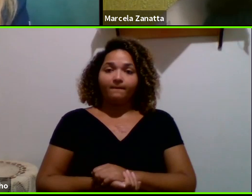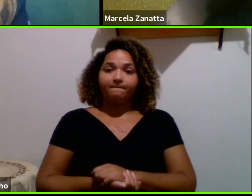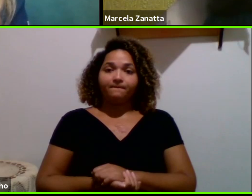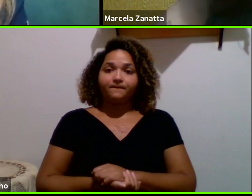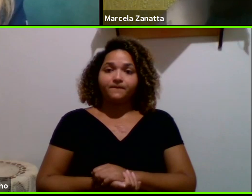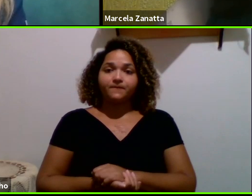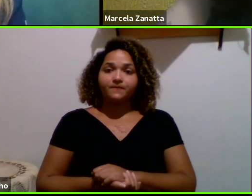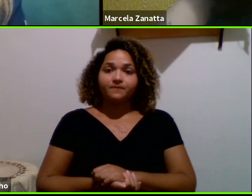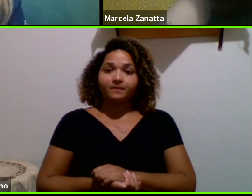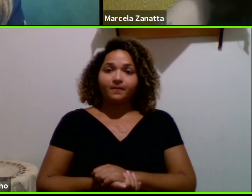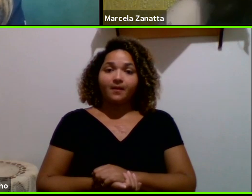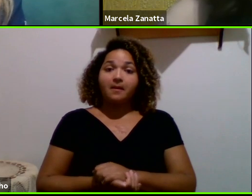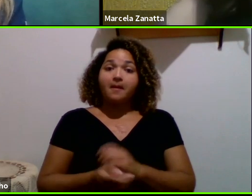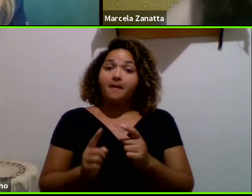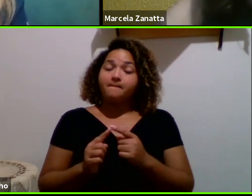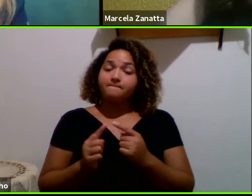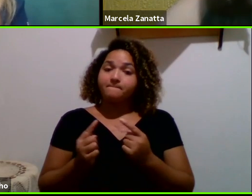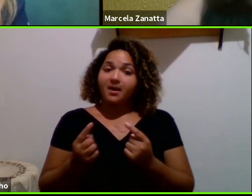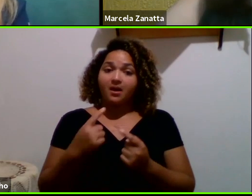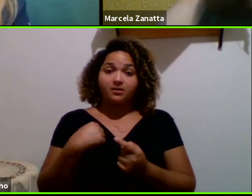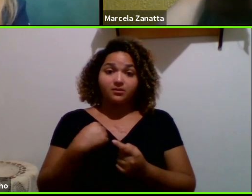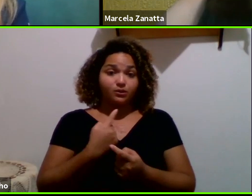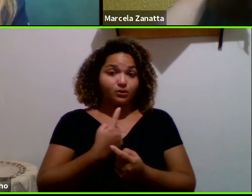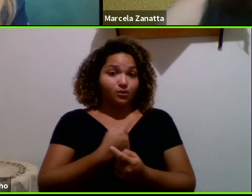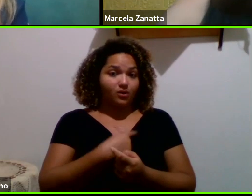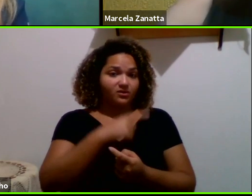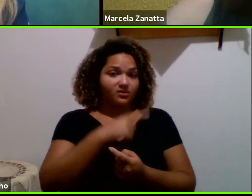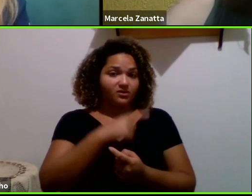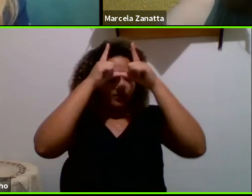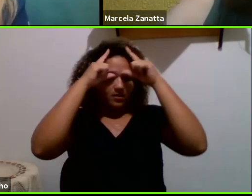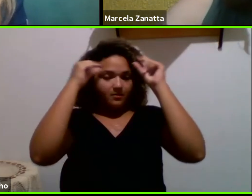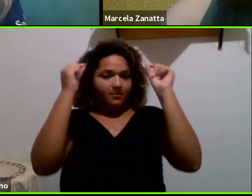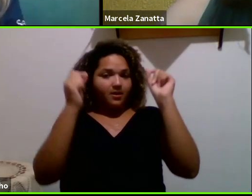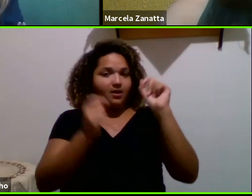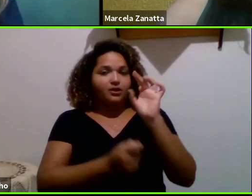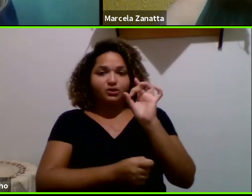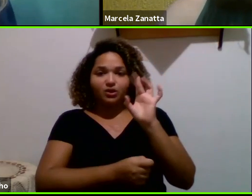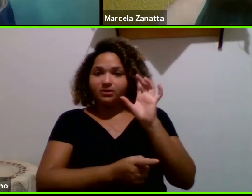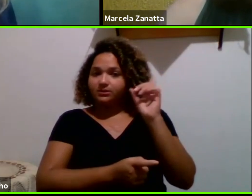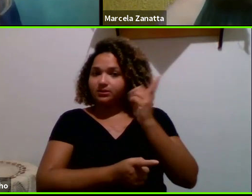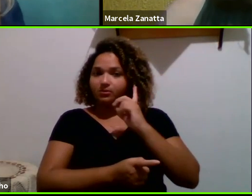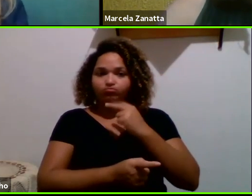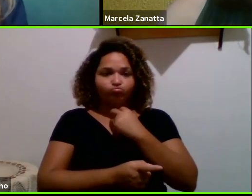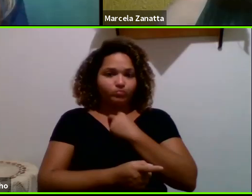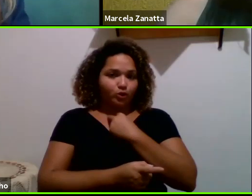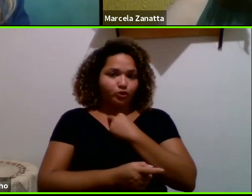autonomia como enfermeira, mas a gente tem médicos super parceiros aqui na nossa região, e a gente